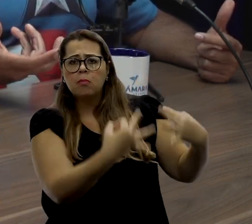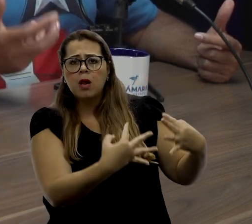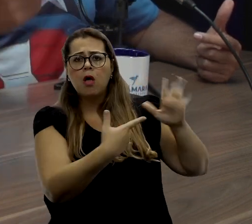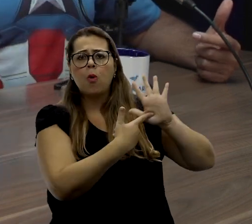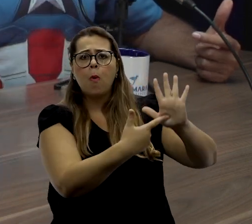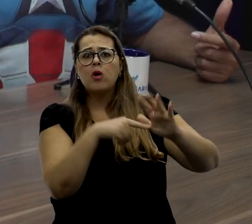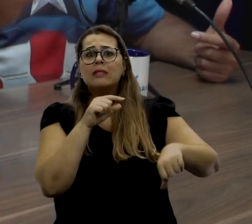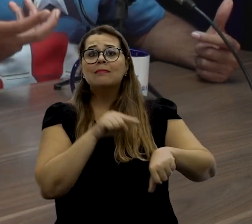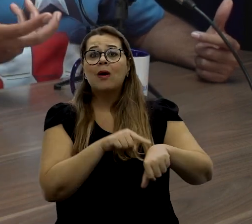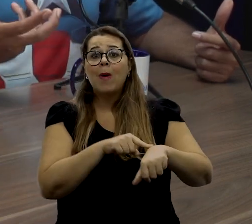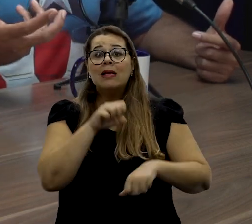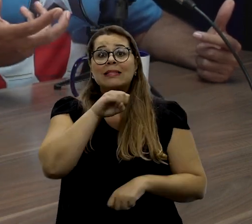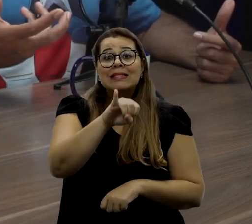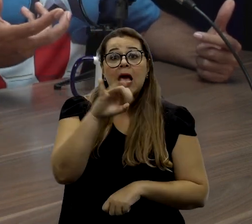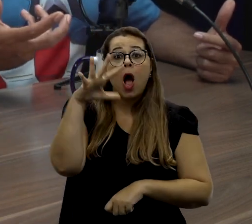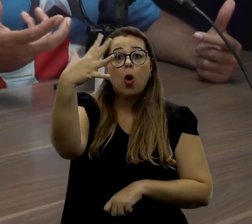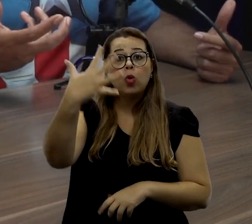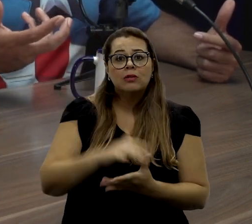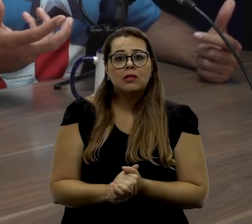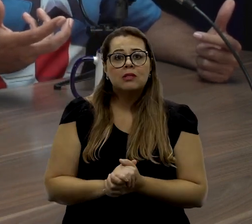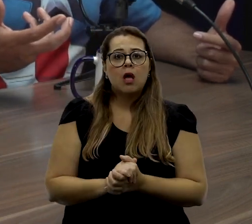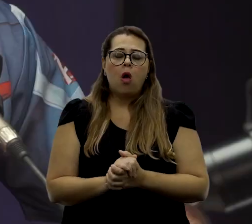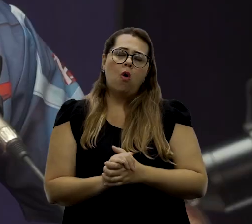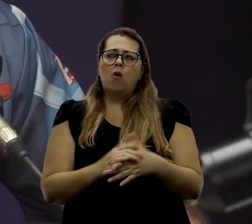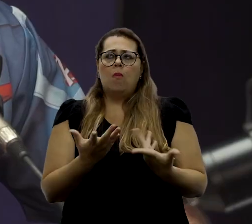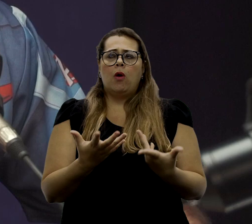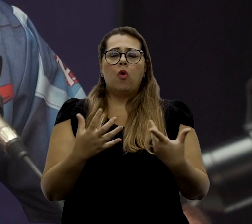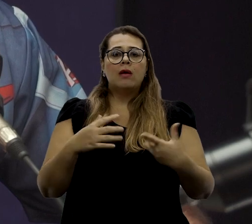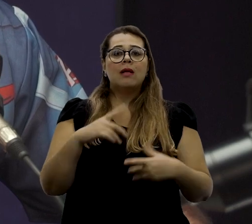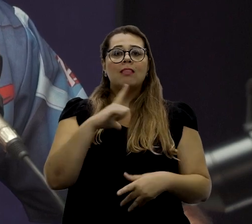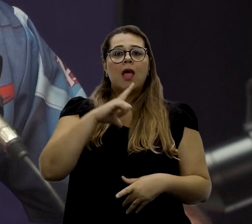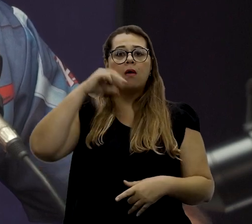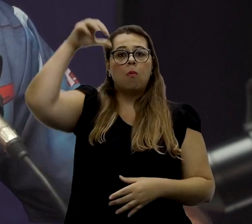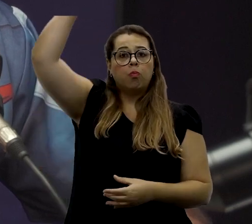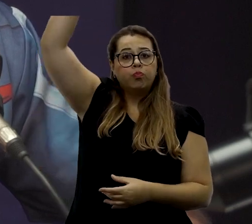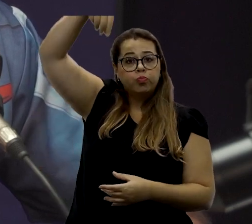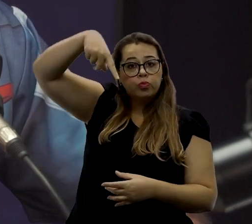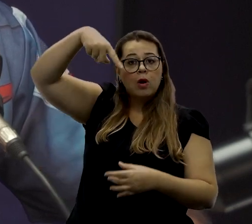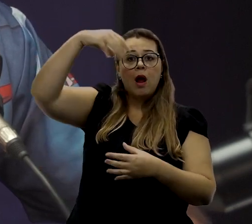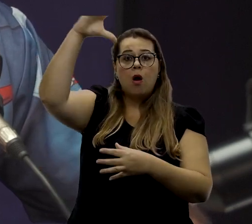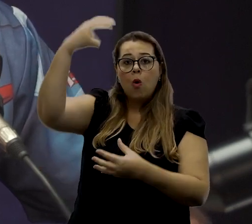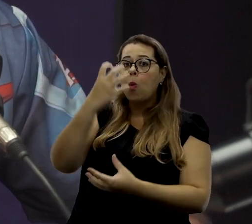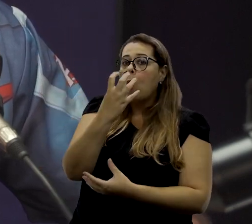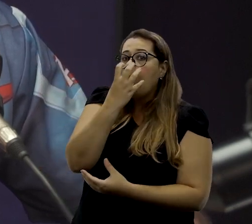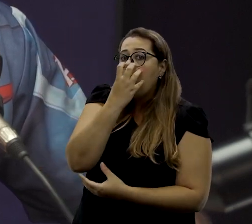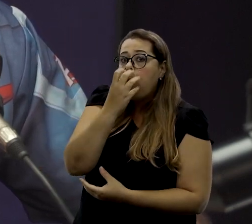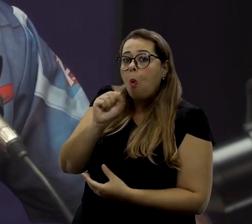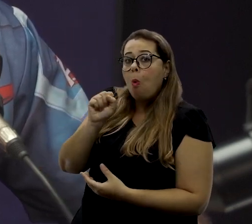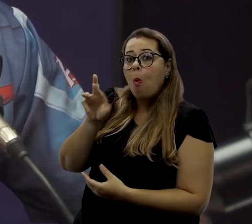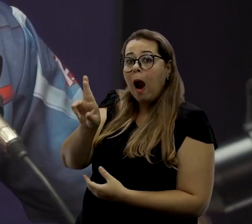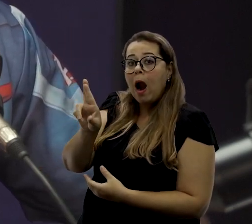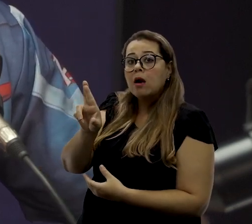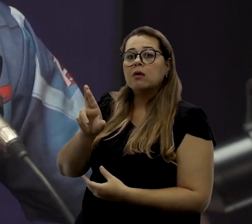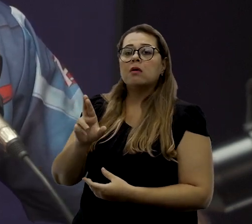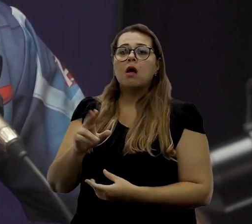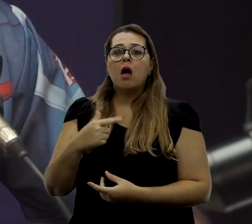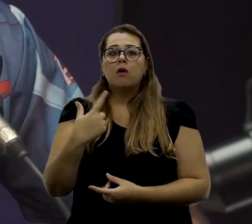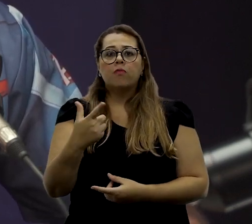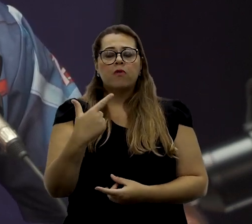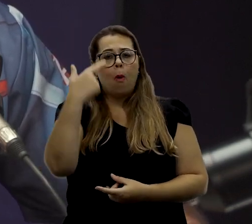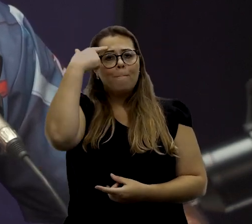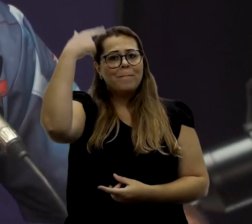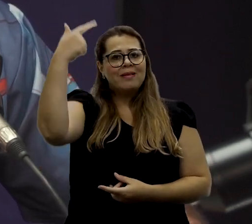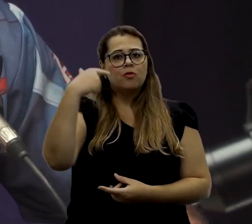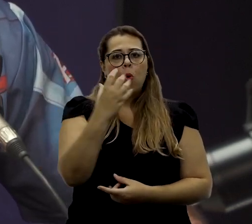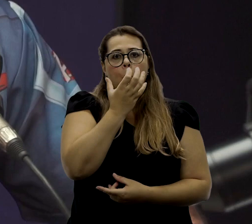cairão. Cai máscaras de ar. Você coloca máscara primeiro em quem? A grande maioria das pessoas fala assim, eu vou colocar máscara primeiro no meu filho. Não,